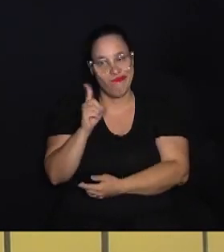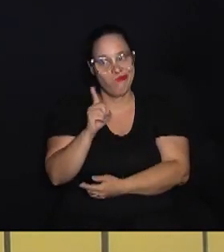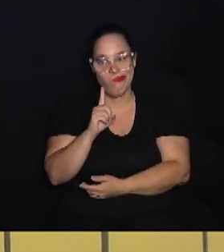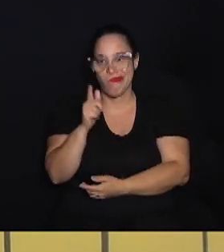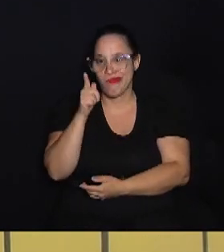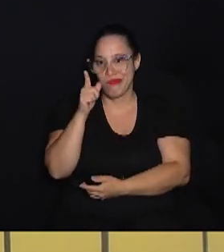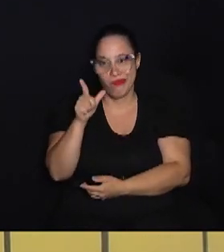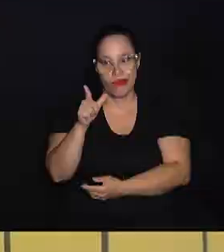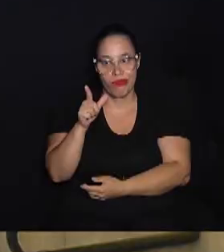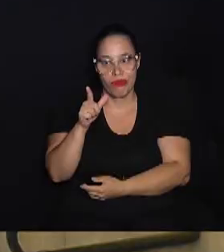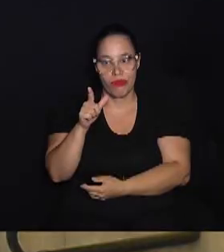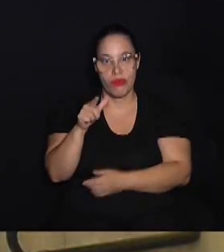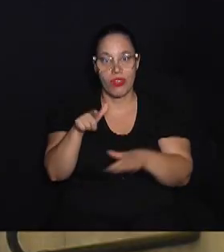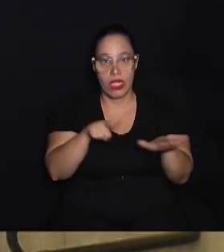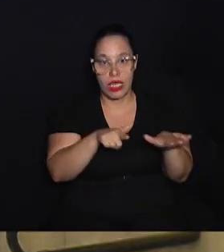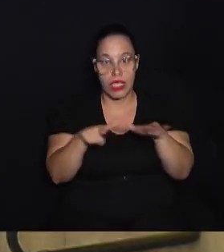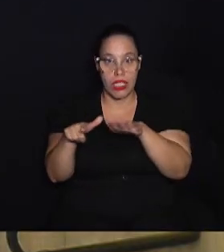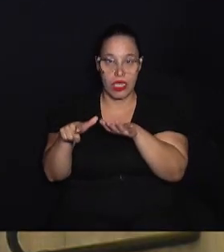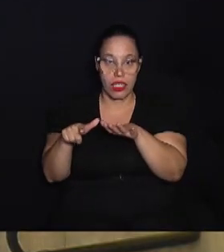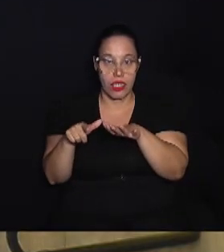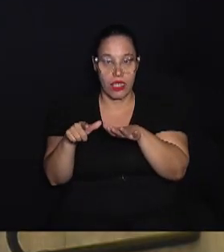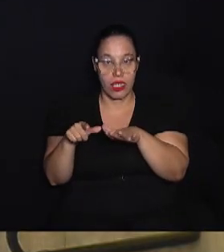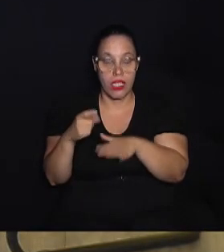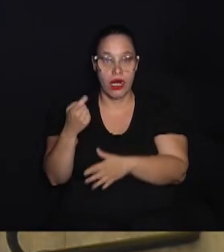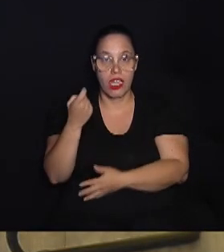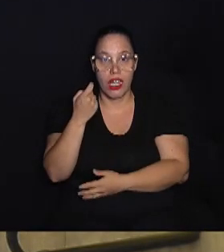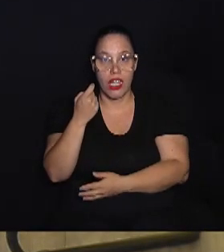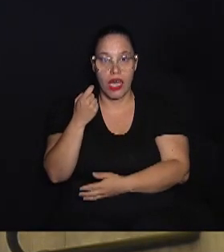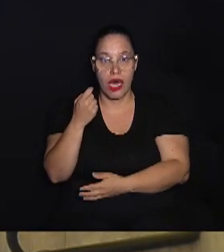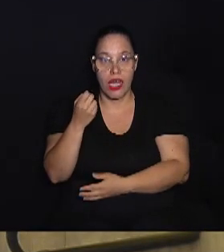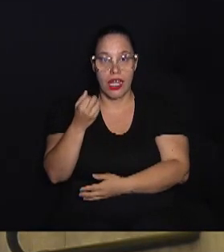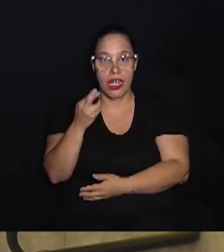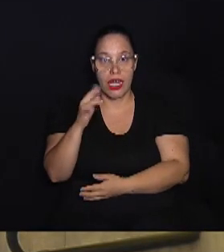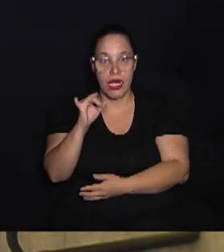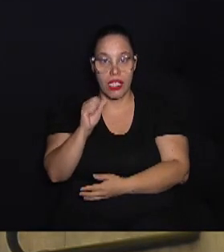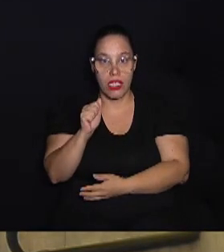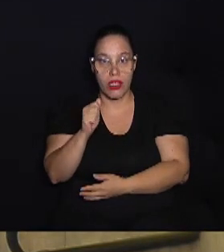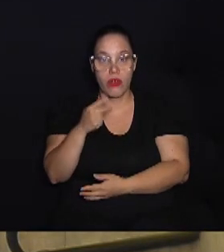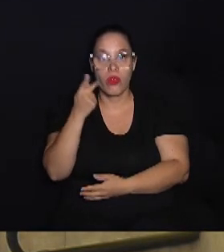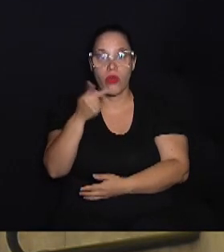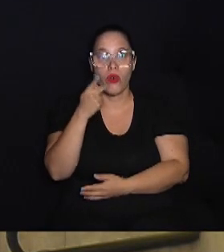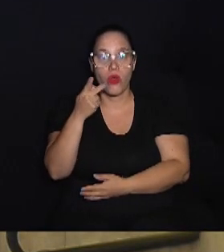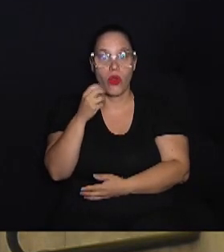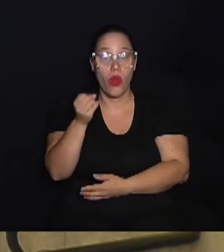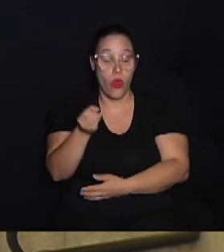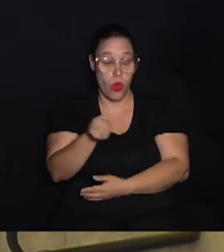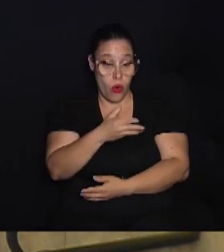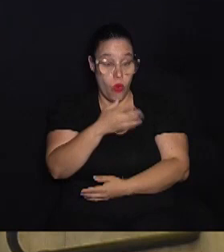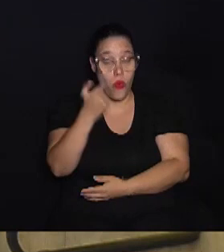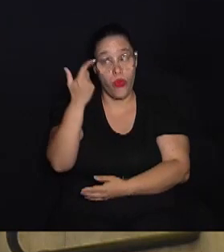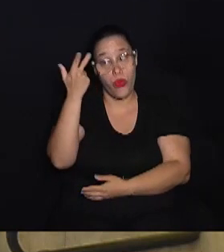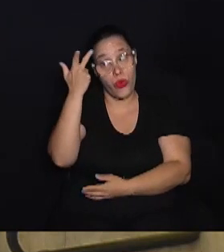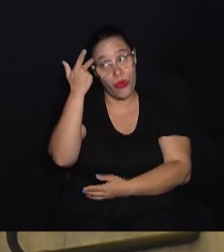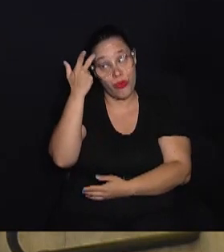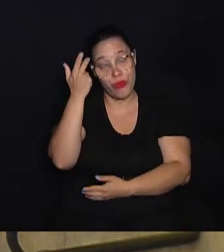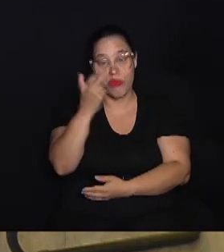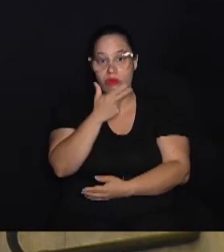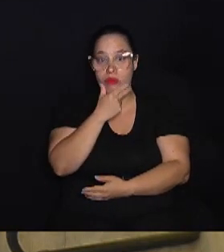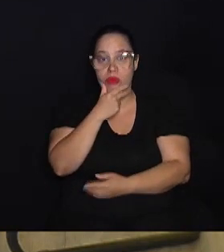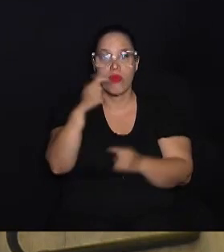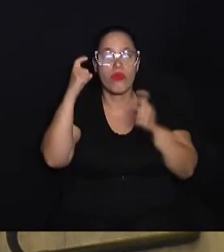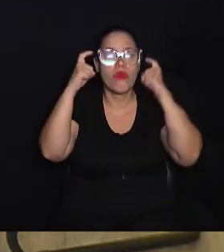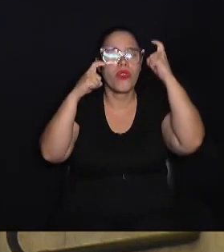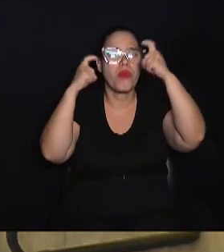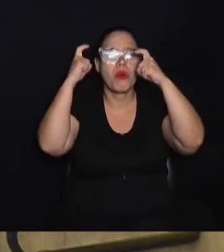consegue. Sabe que nessa semana é a 6ª vez que eu ouço esse falar novo normal. E aí a minha